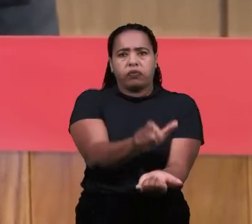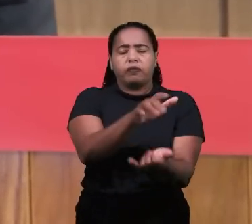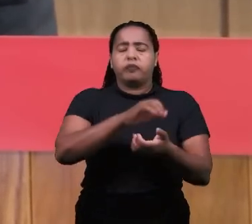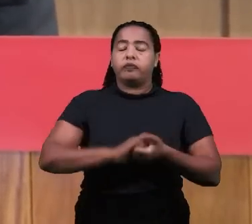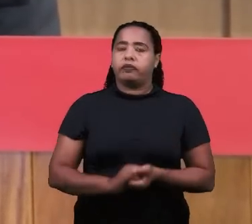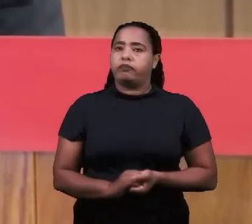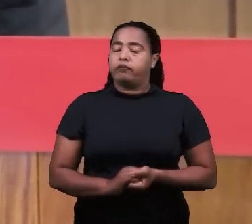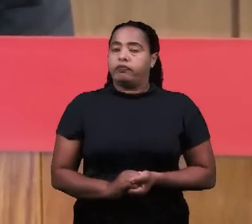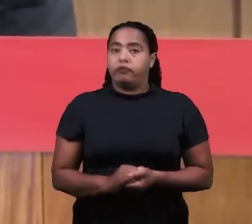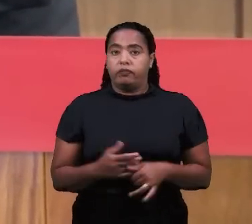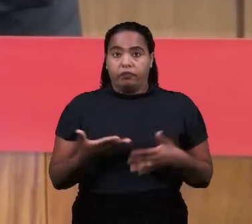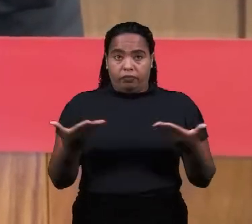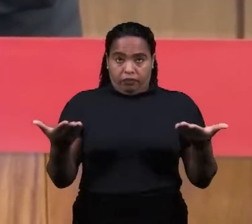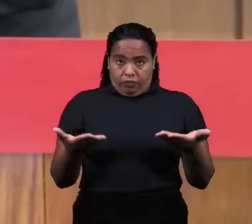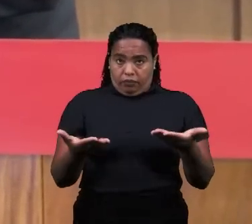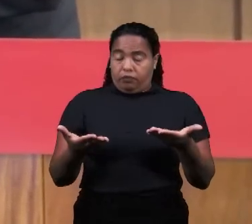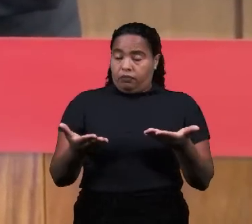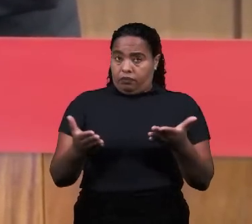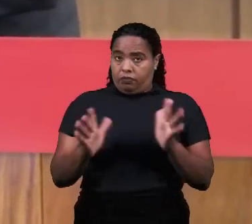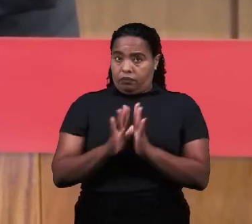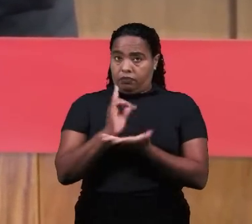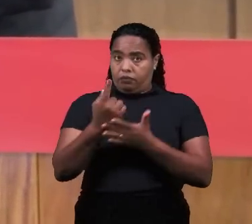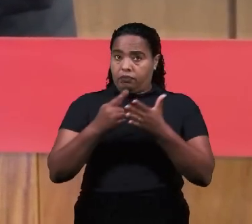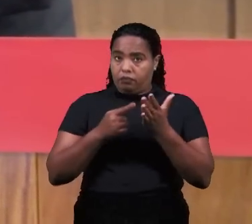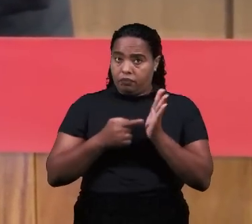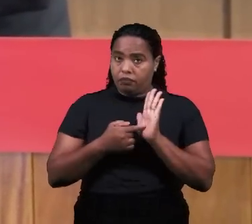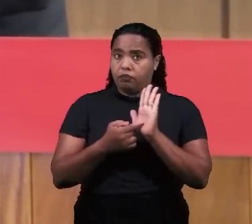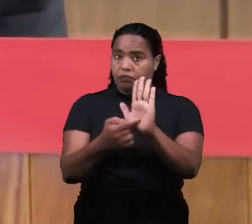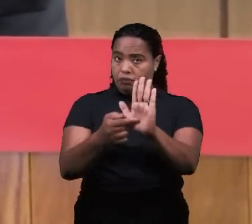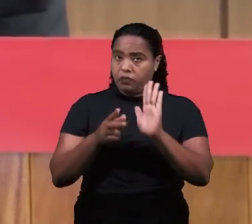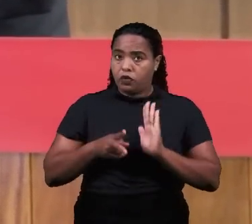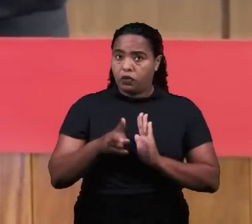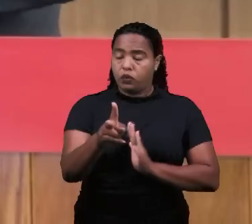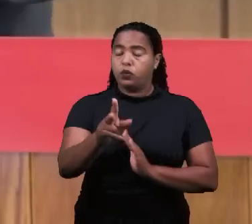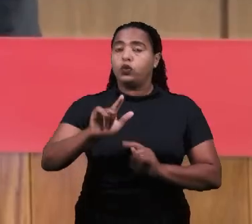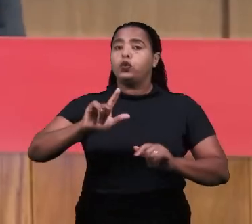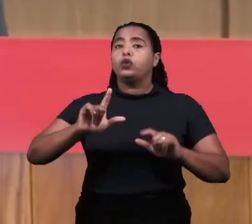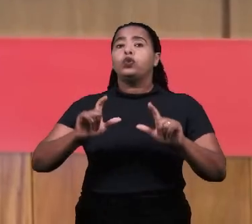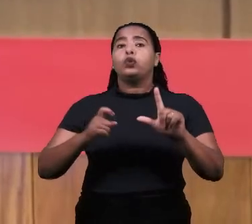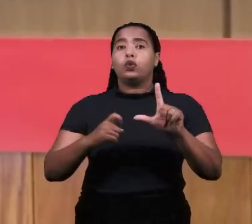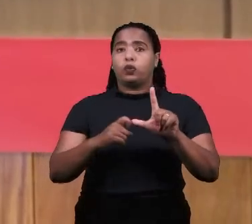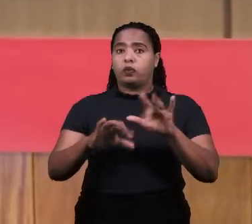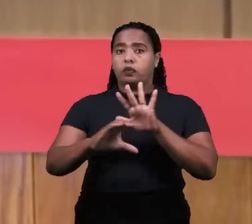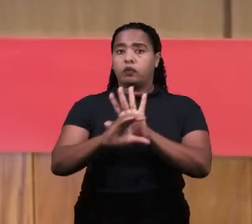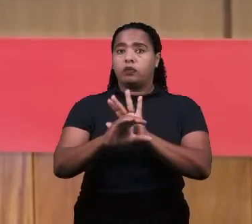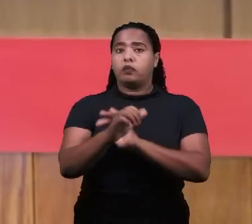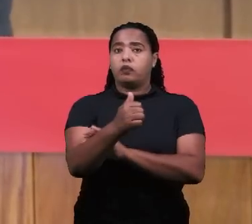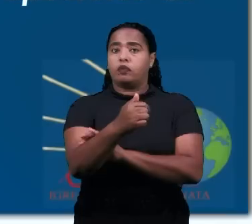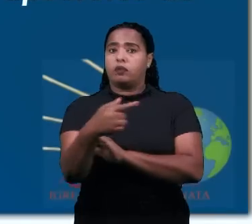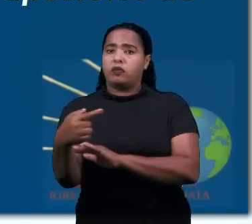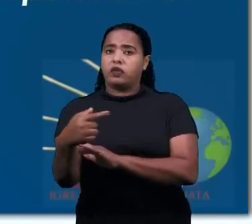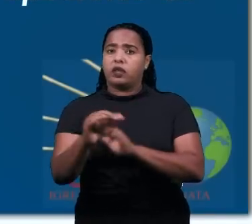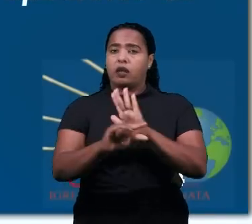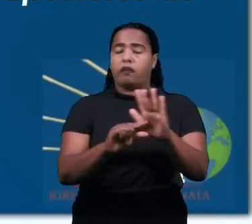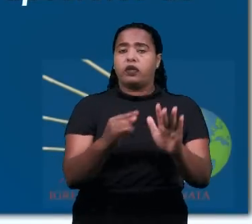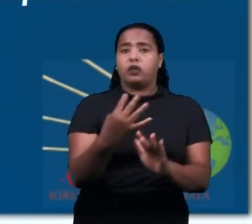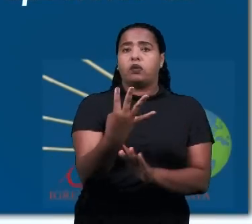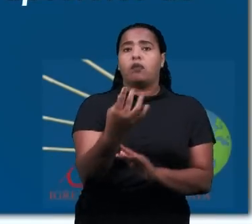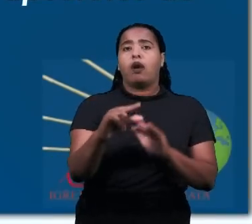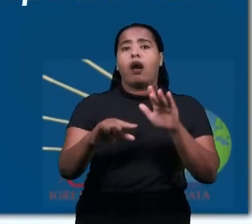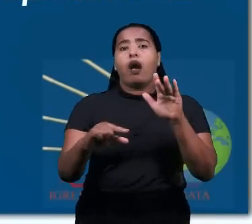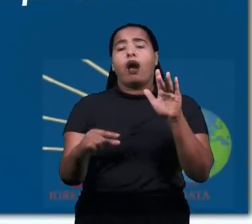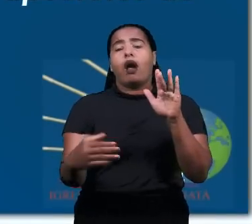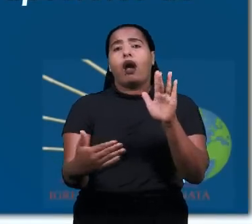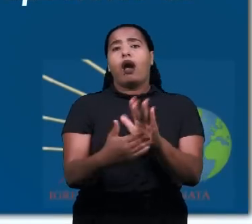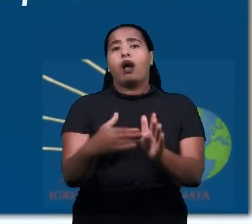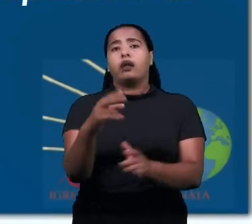Observe bem agora a palavra ainda do Senhor Jesus, em Lucas 17, verso de 4 a 5. Esse texto é muito